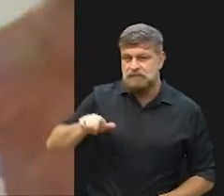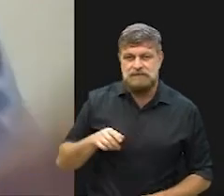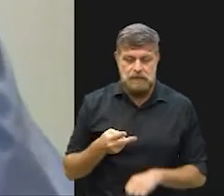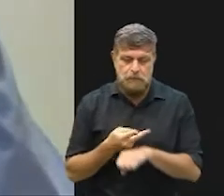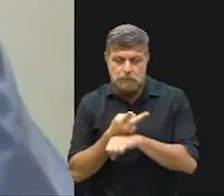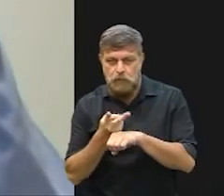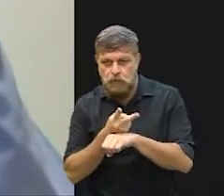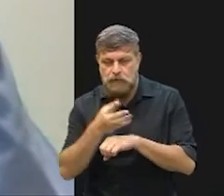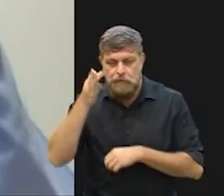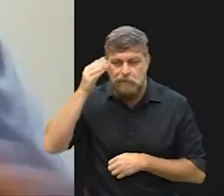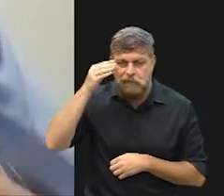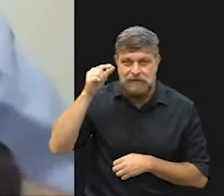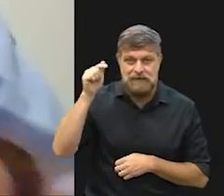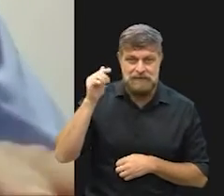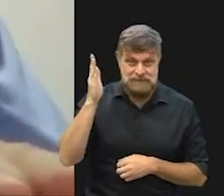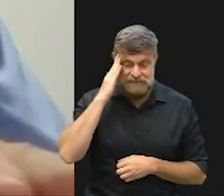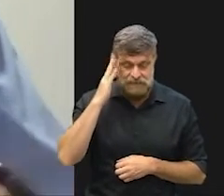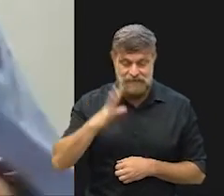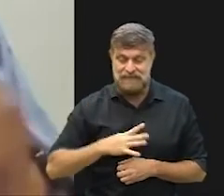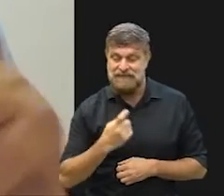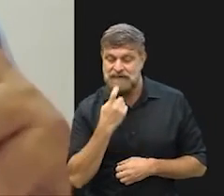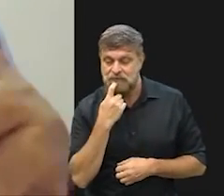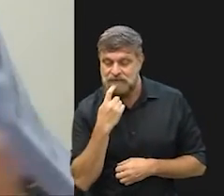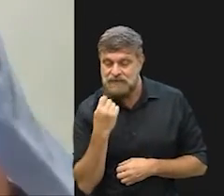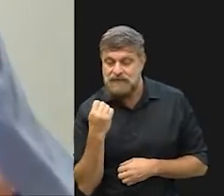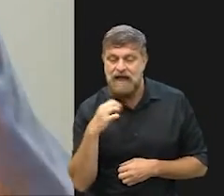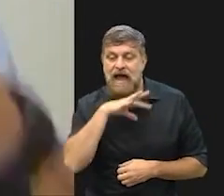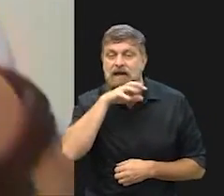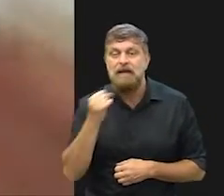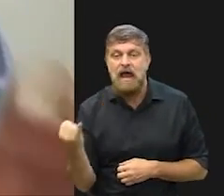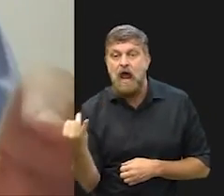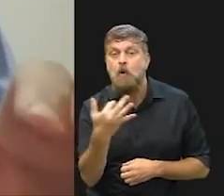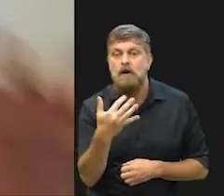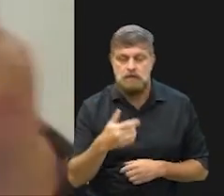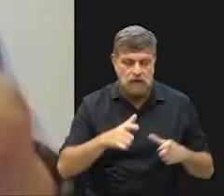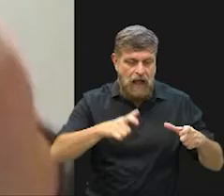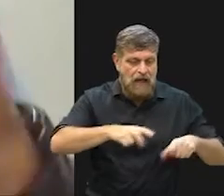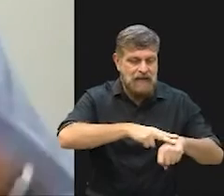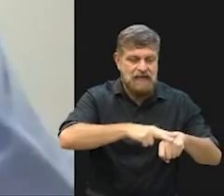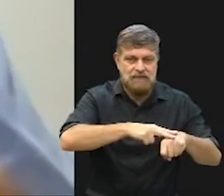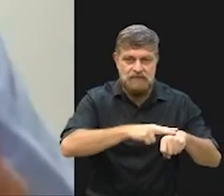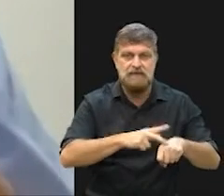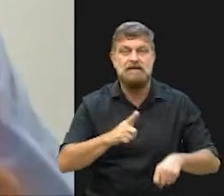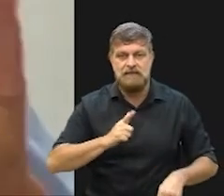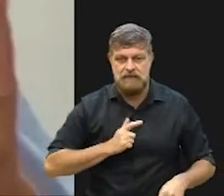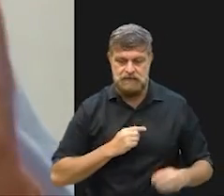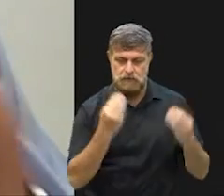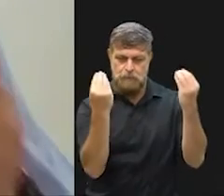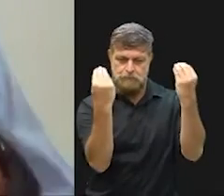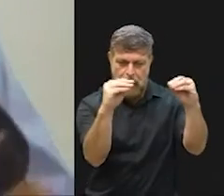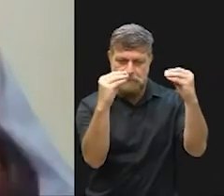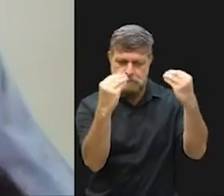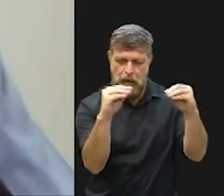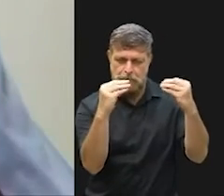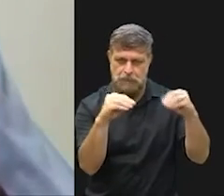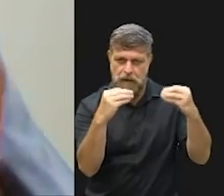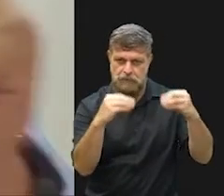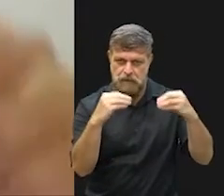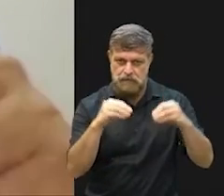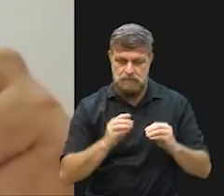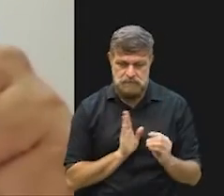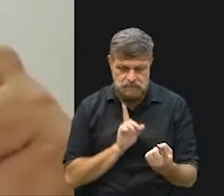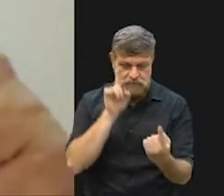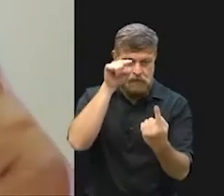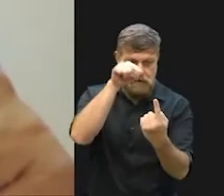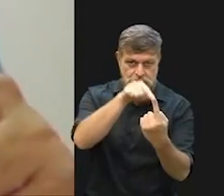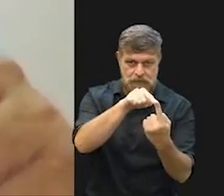quiser saber a hidrografia de Campinas, tem lá. Áreas verdes, tem lá. Então, tem várias camadas. Então, você consegue situar